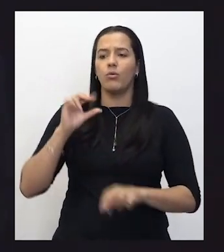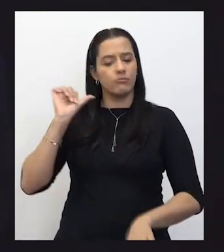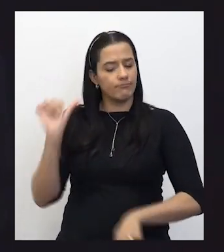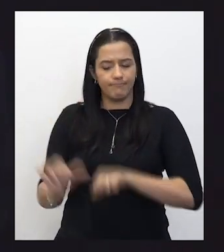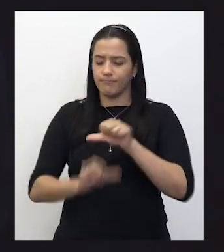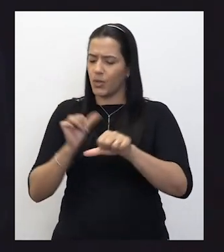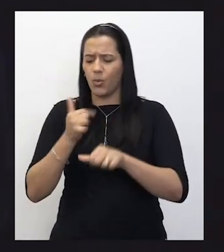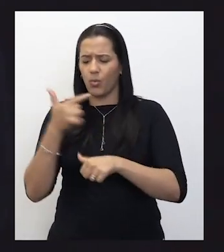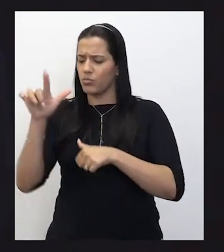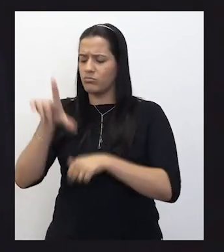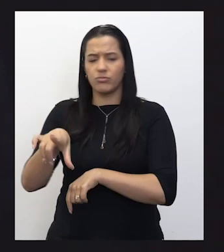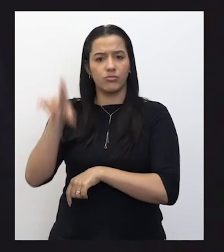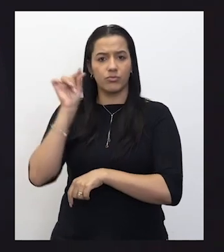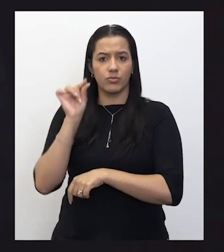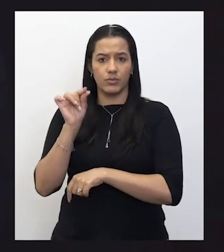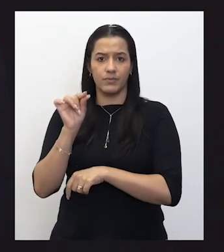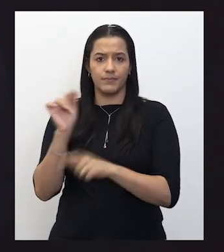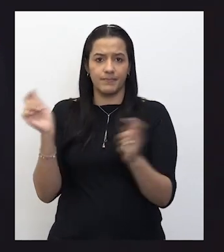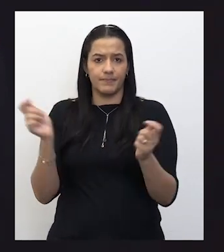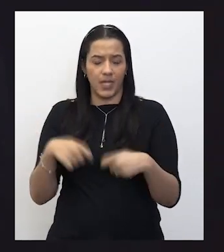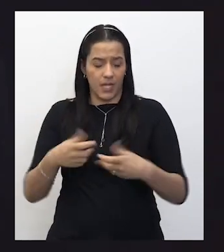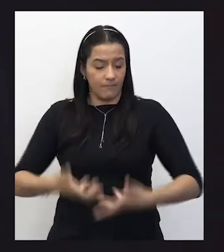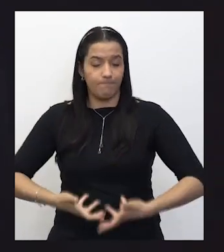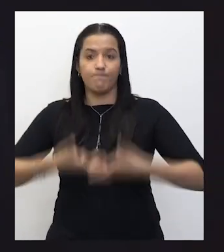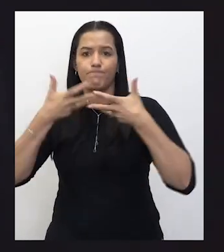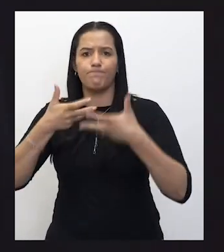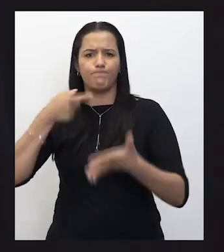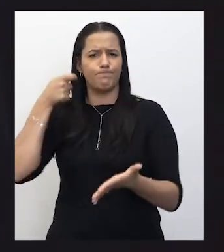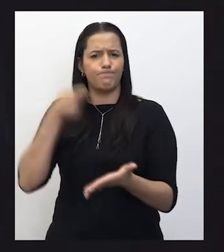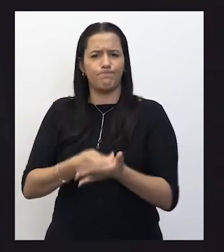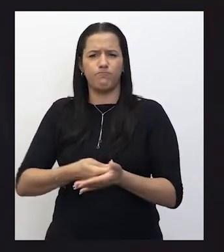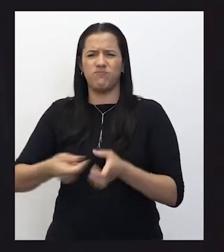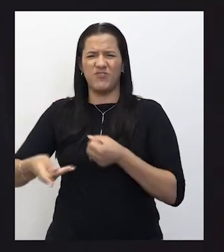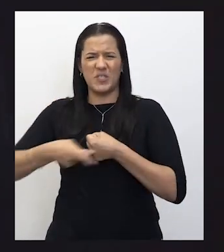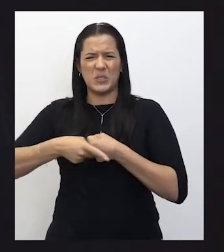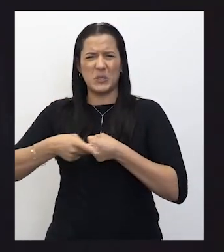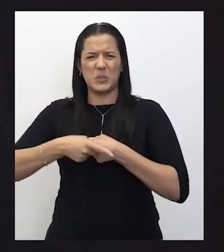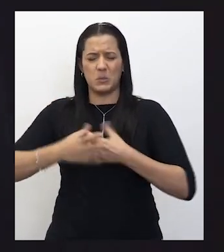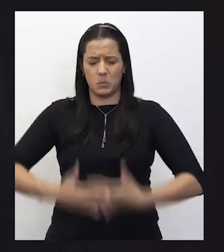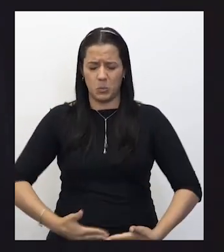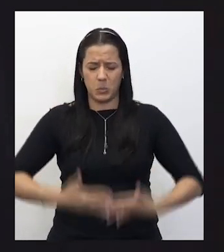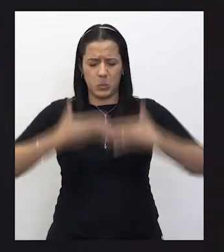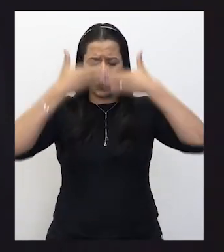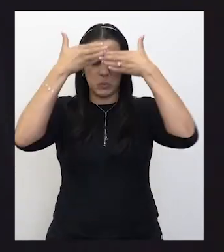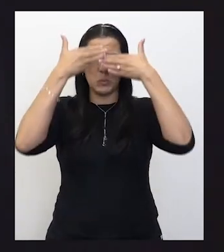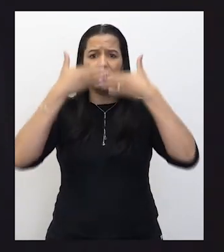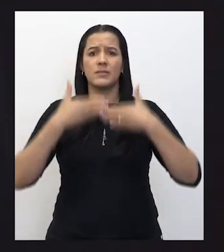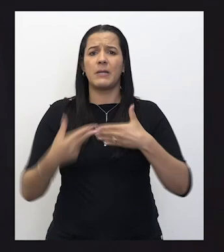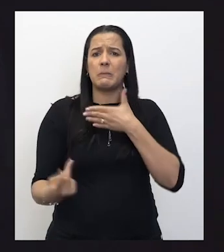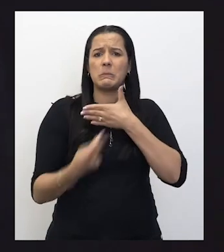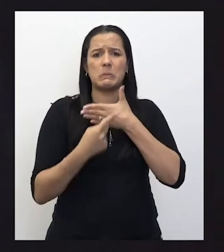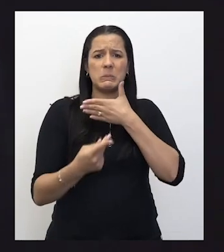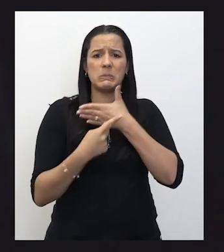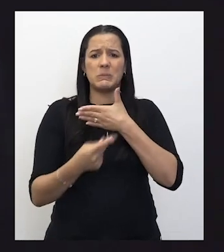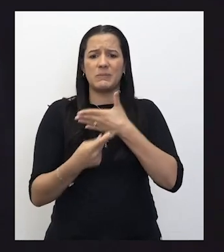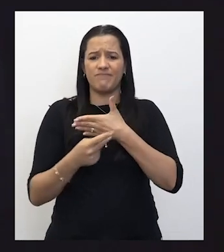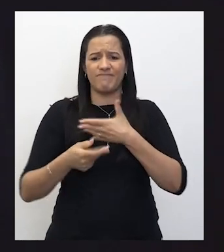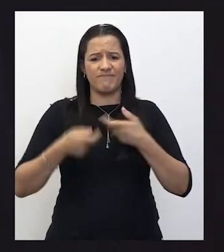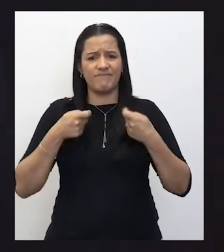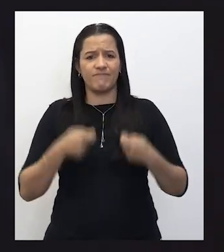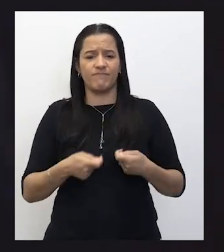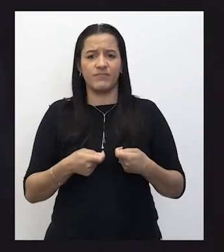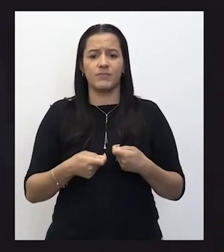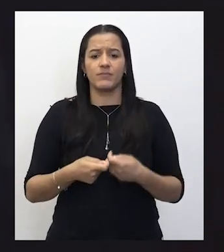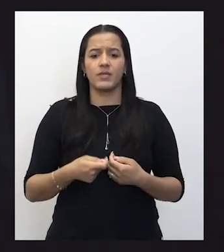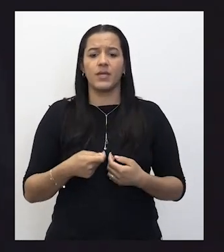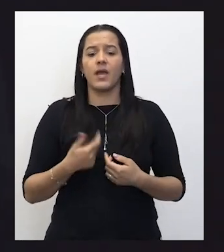outras escolhas. Elas se empoderam, se endurecem, né, criam uma casca. Elas se tornam mais resilientes e